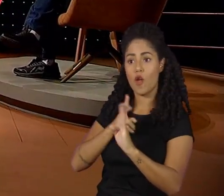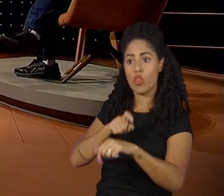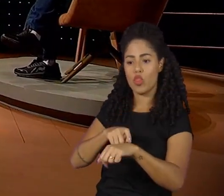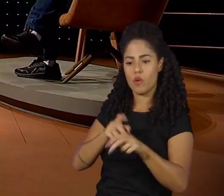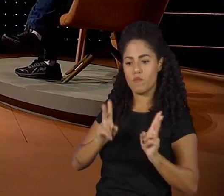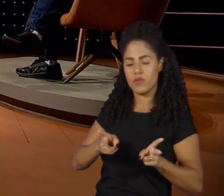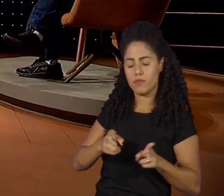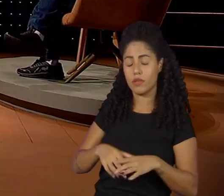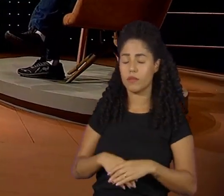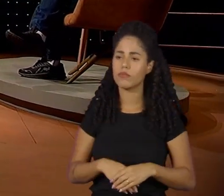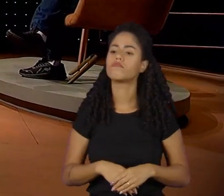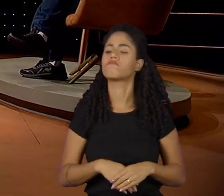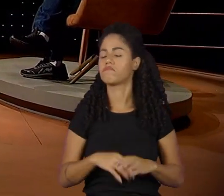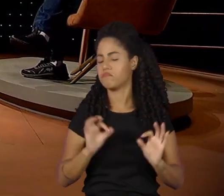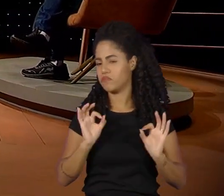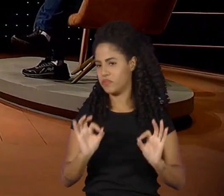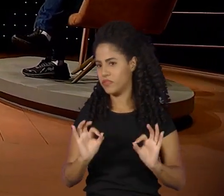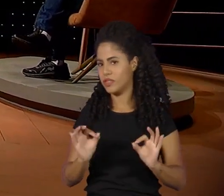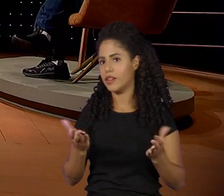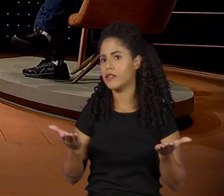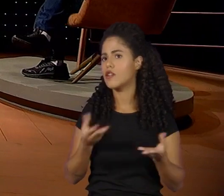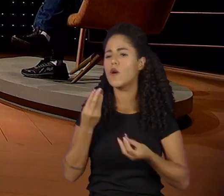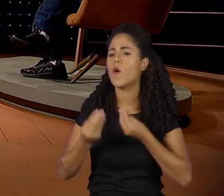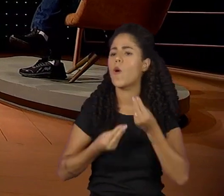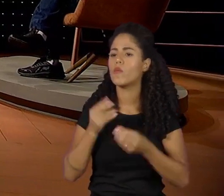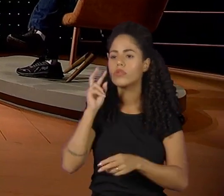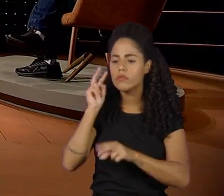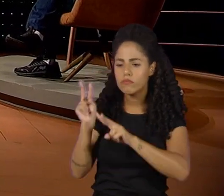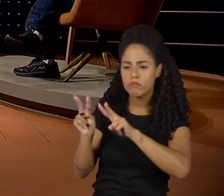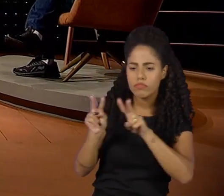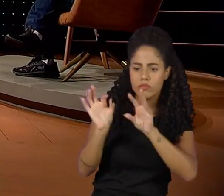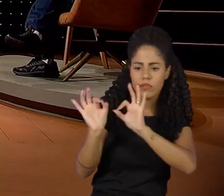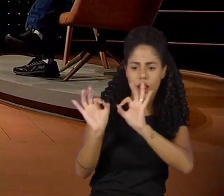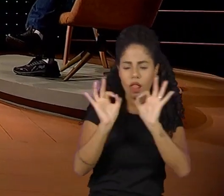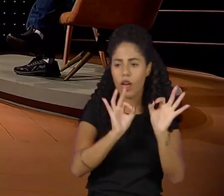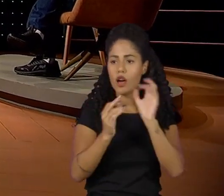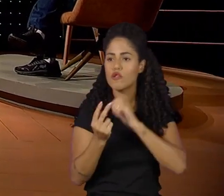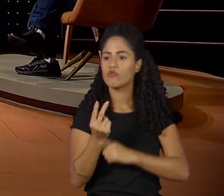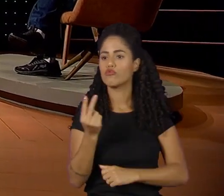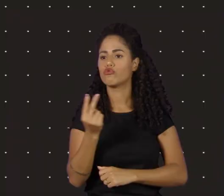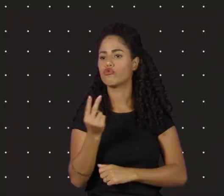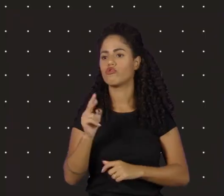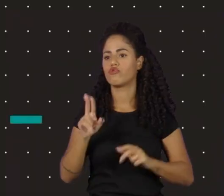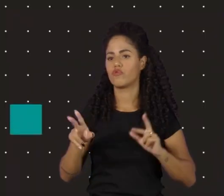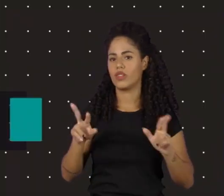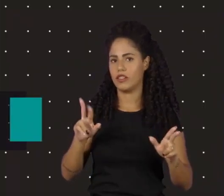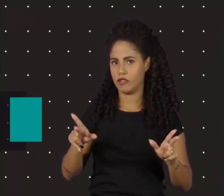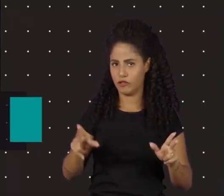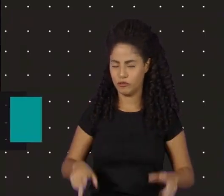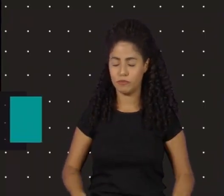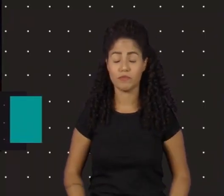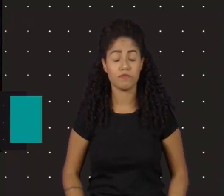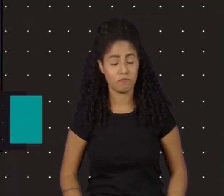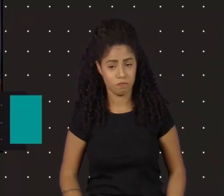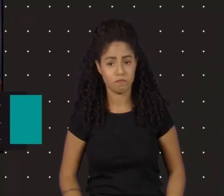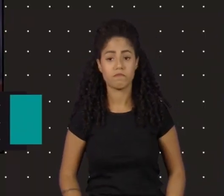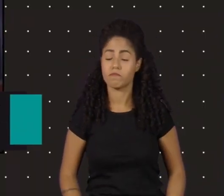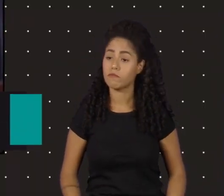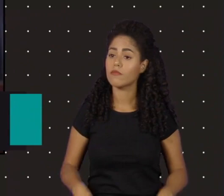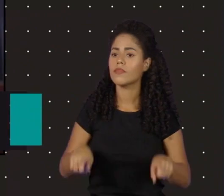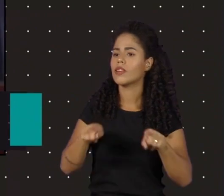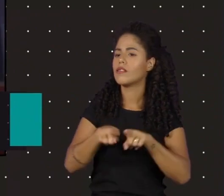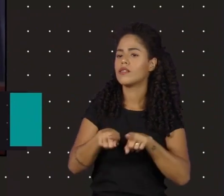para ver o outro espetáculo, né? Porque para assistir os dois tinha que ser em 2 dias diferentes, né? E